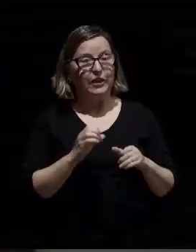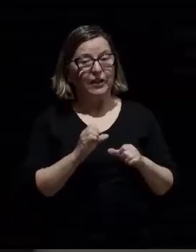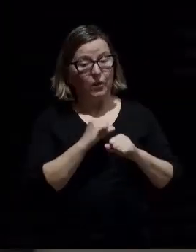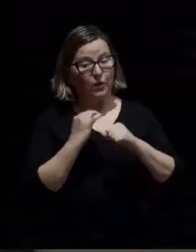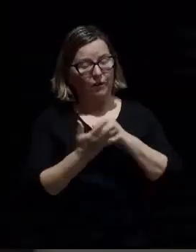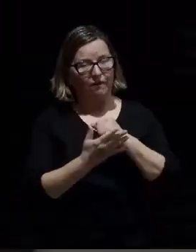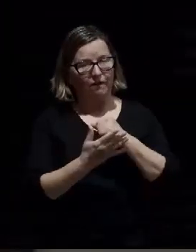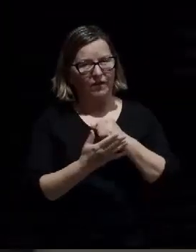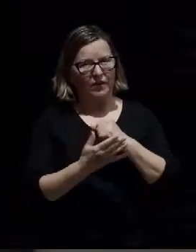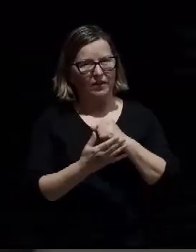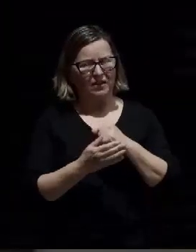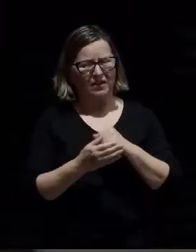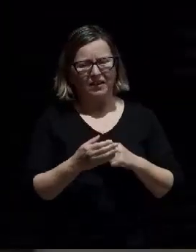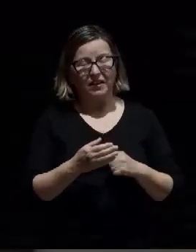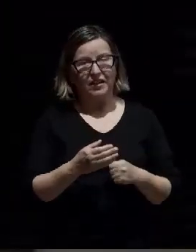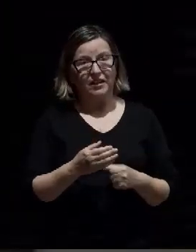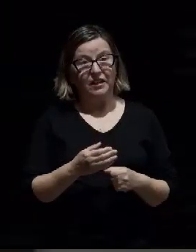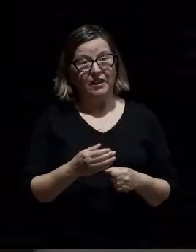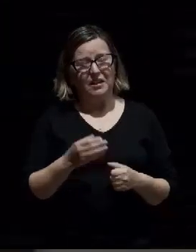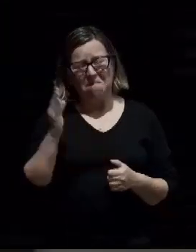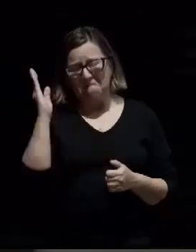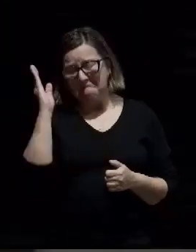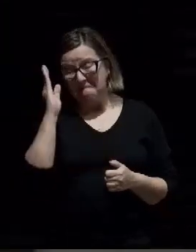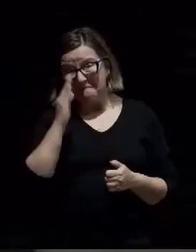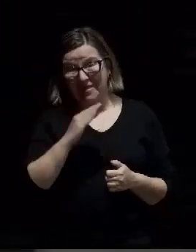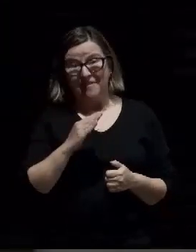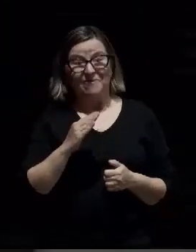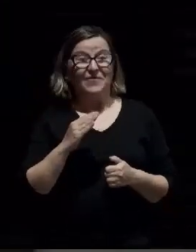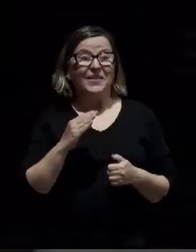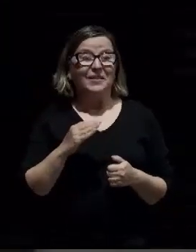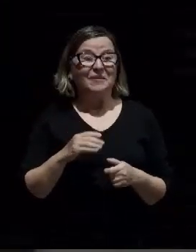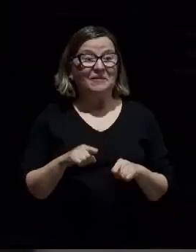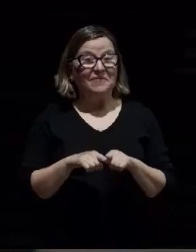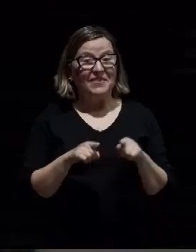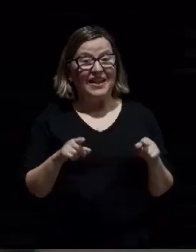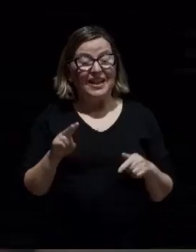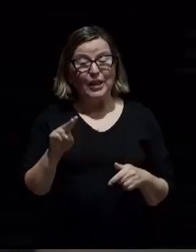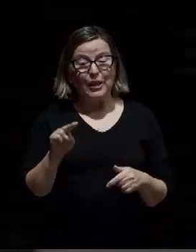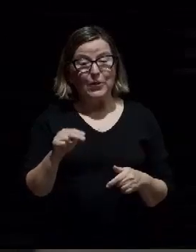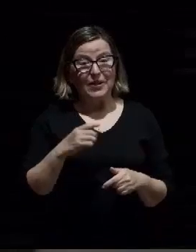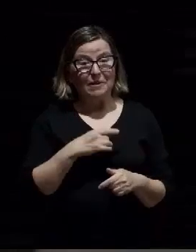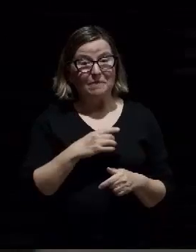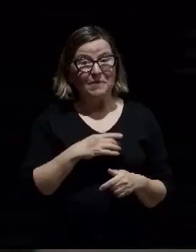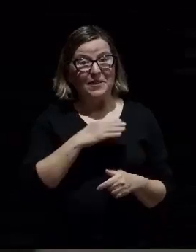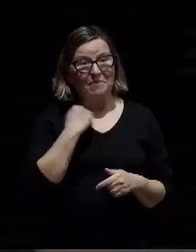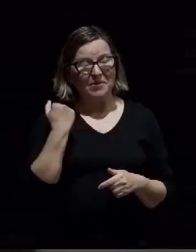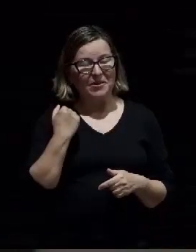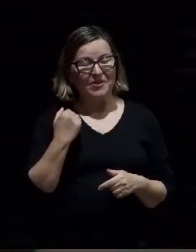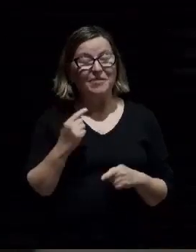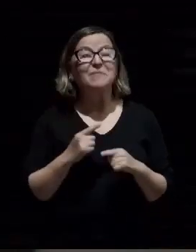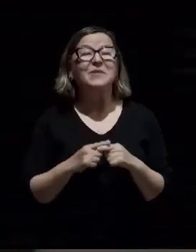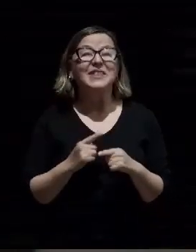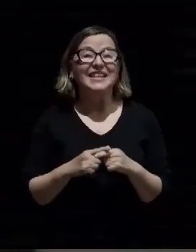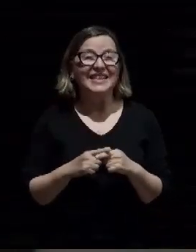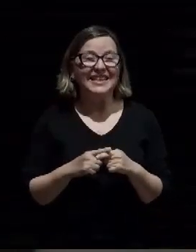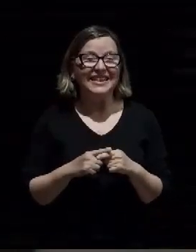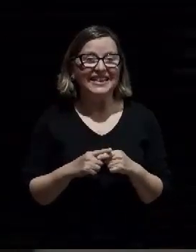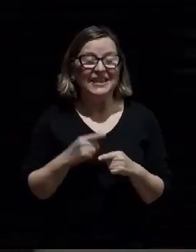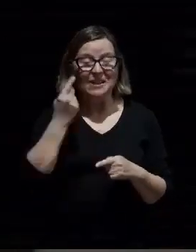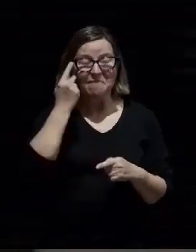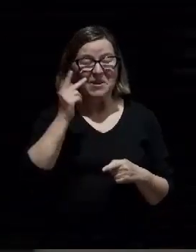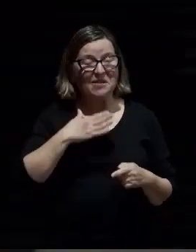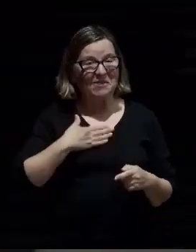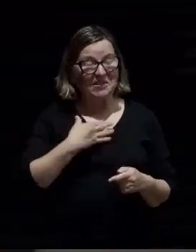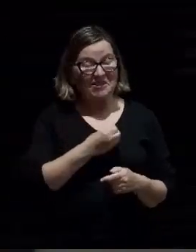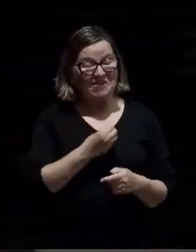minha passagem por ele, mas eu jamais tive medo da morte. Mesmo porque, para mim, o viver